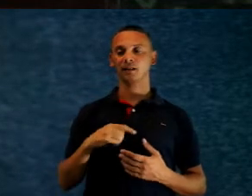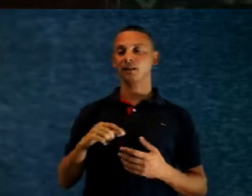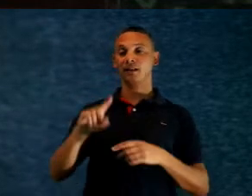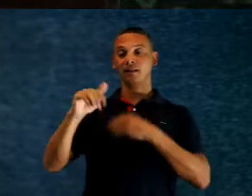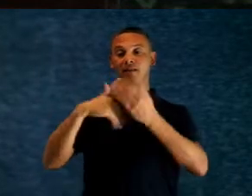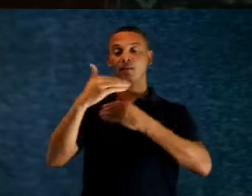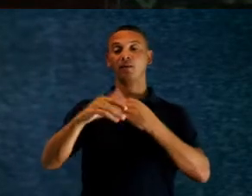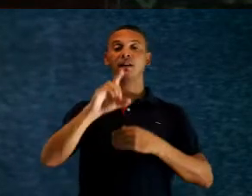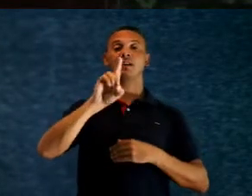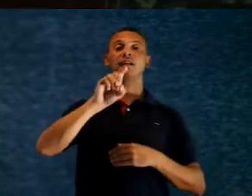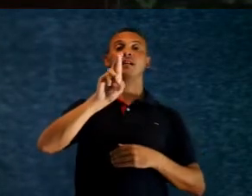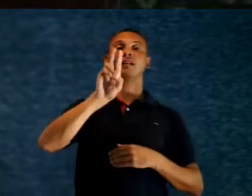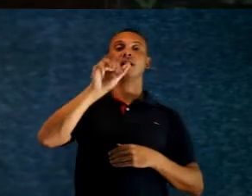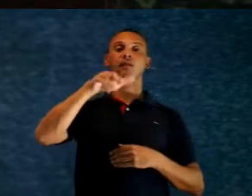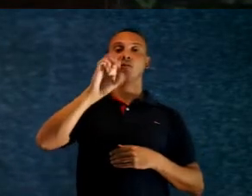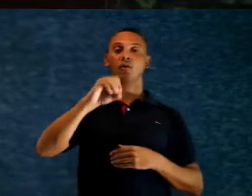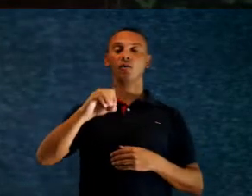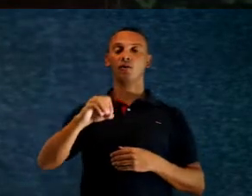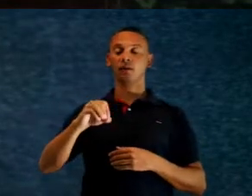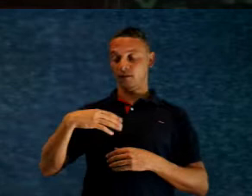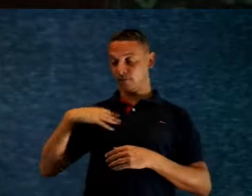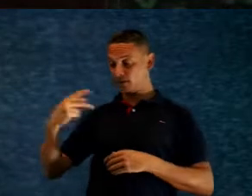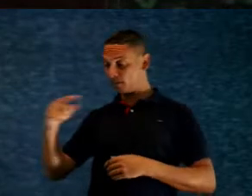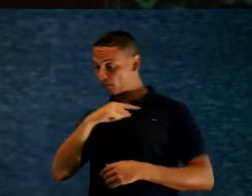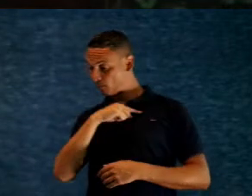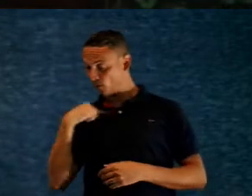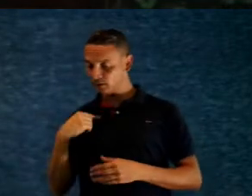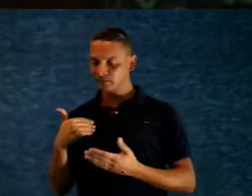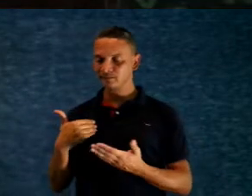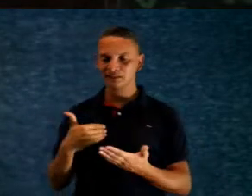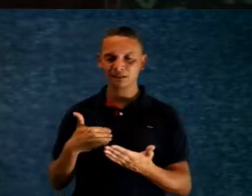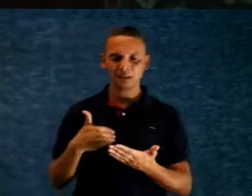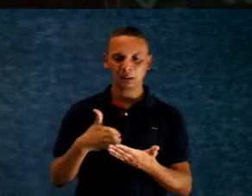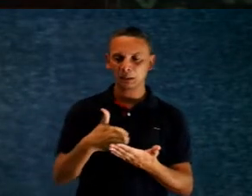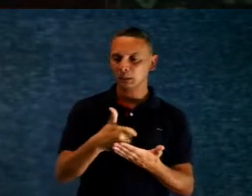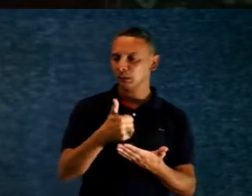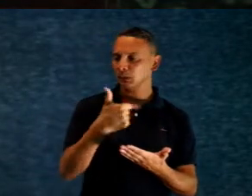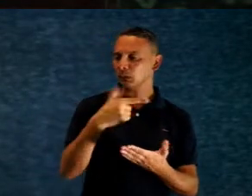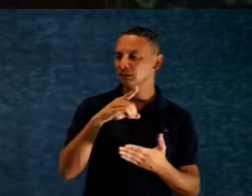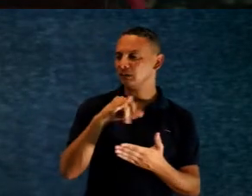depois, Carlos Drummond de Andrade também partia. O Drummond ele não resistiu